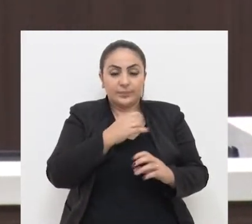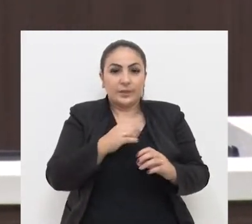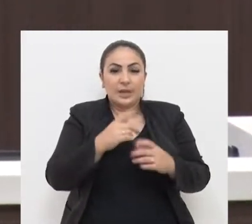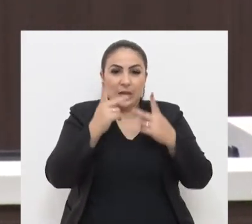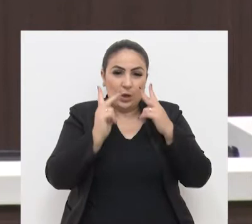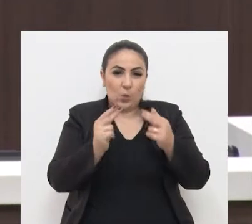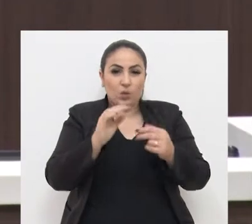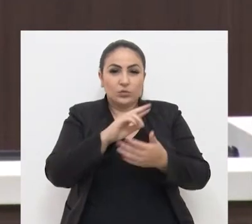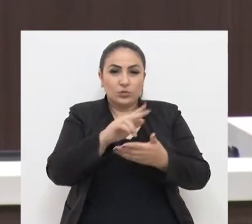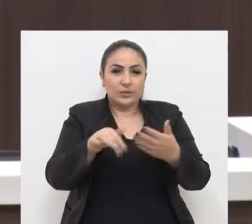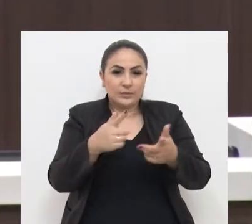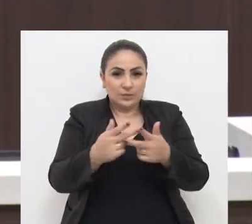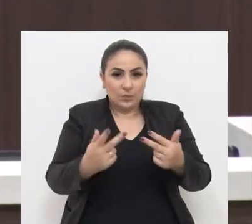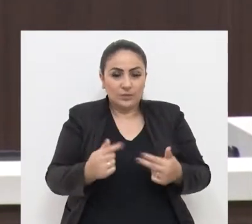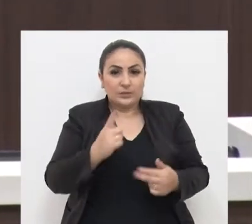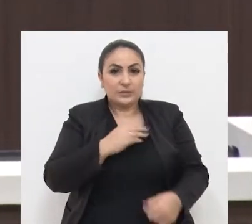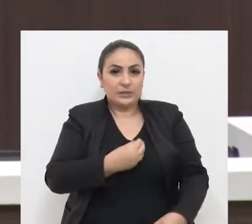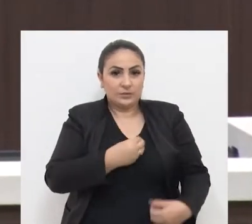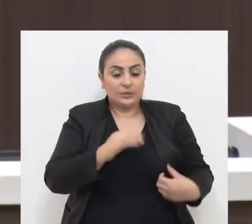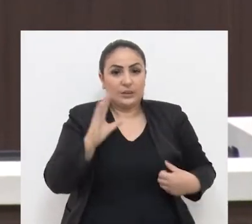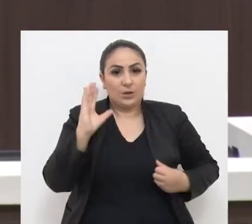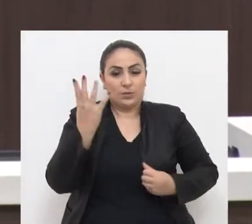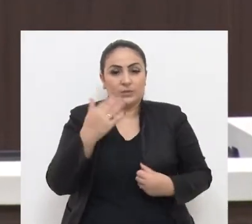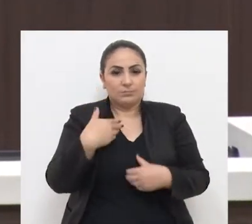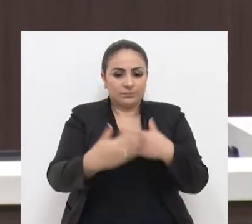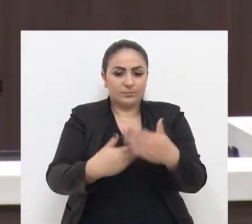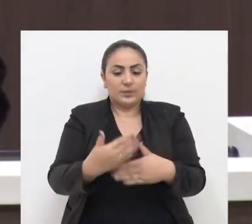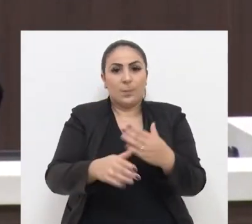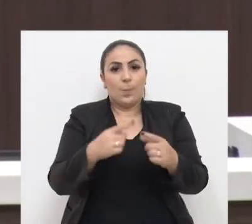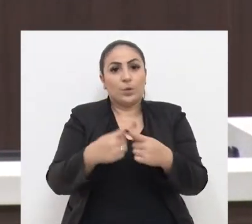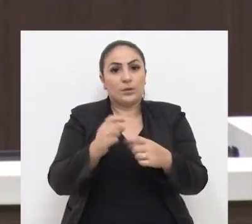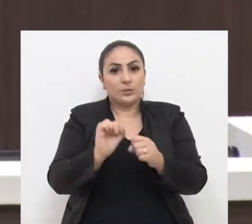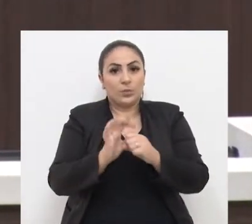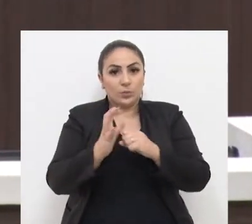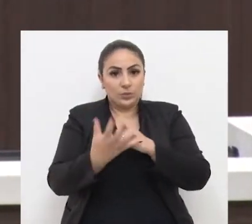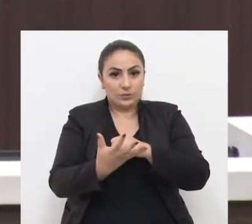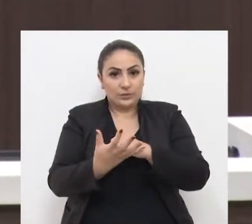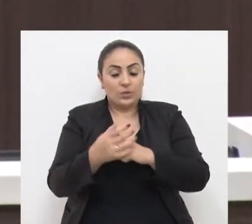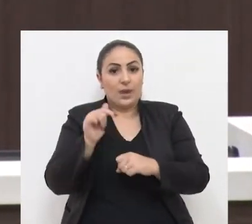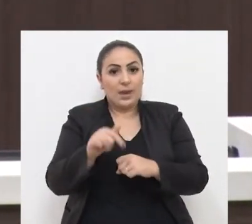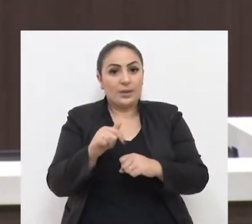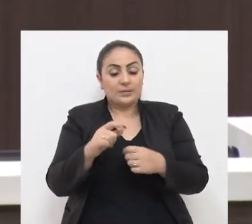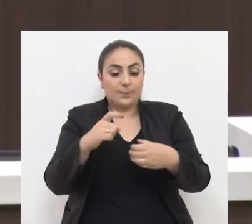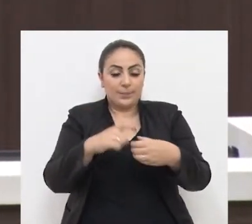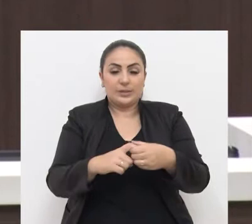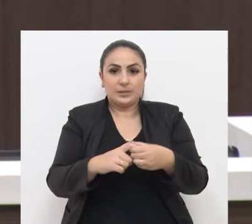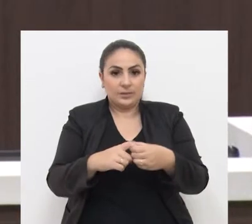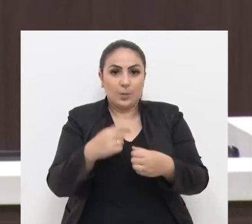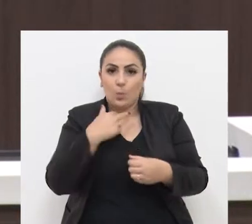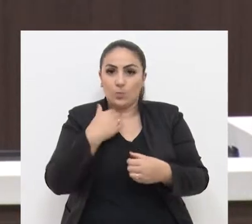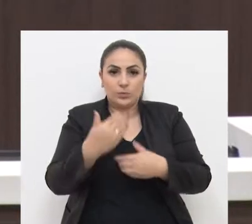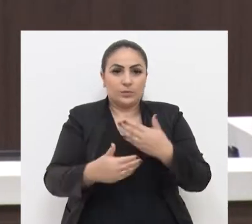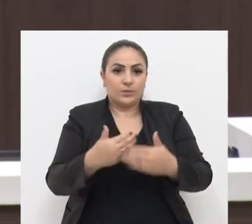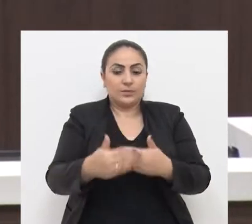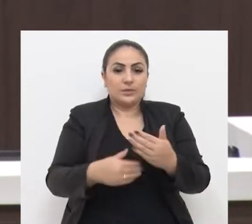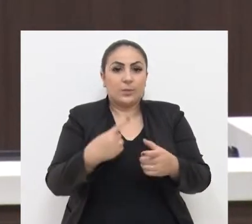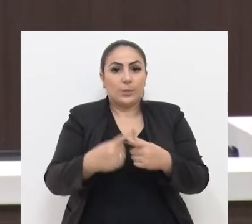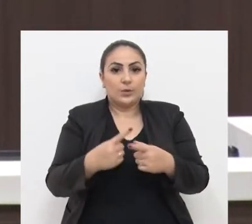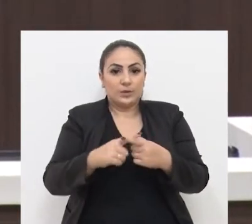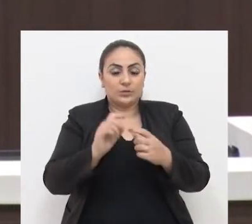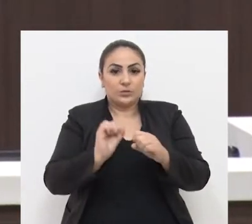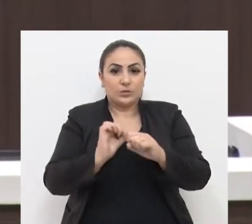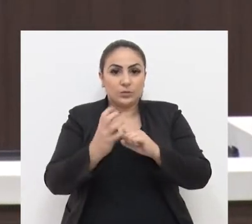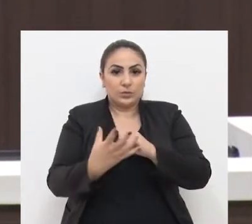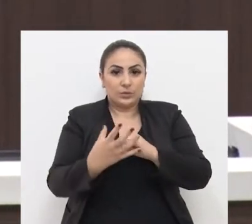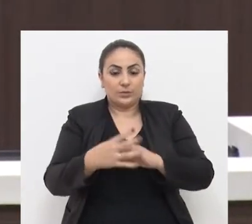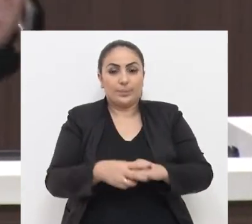assim como várias coisas que têm acontecido em decorrência da pandemia, essas parcerias não puderam avançar em virtude